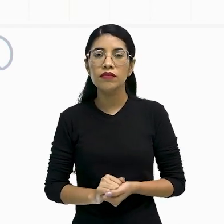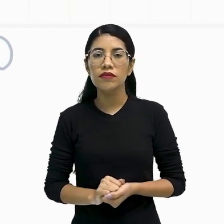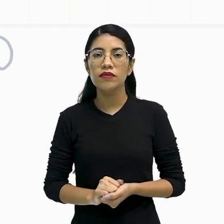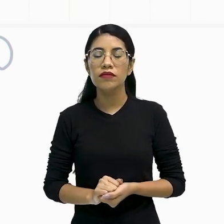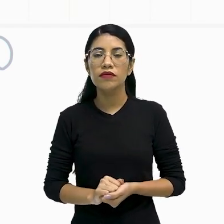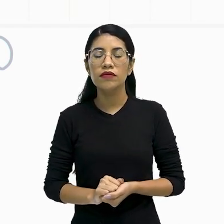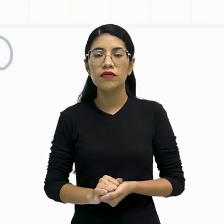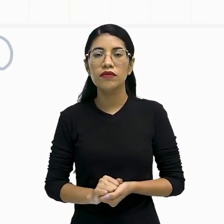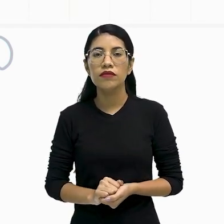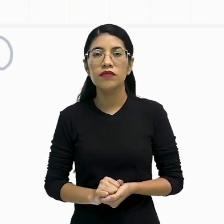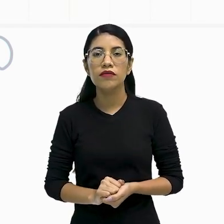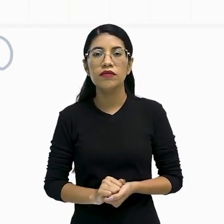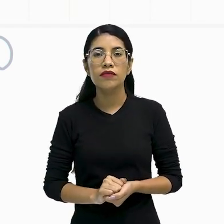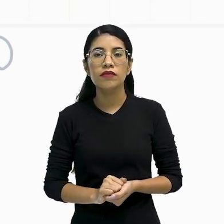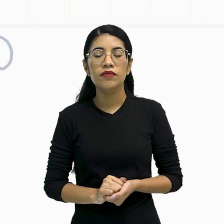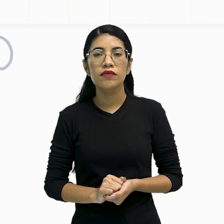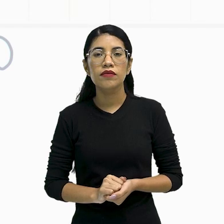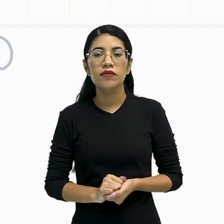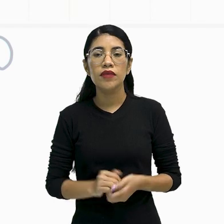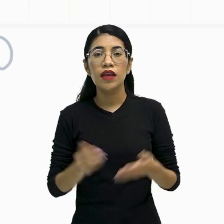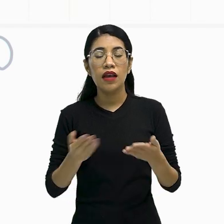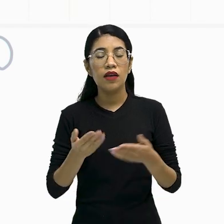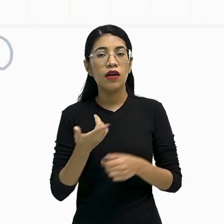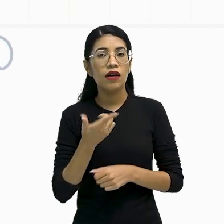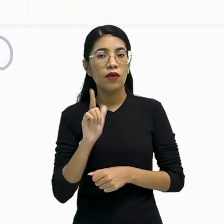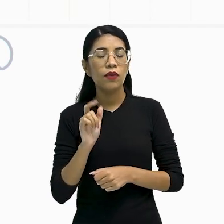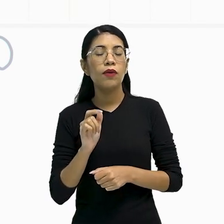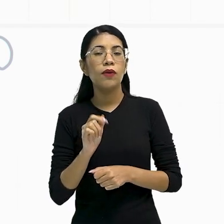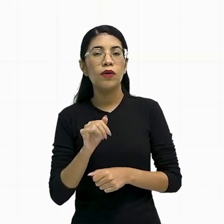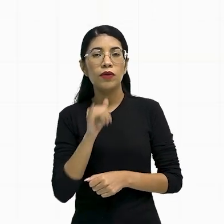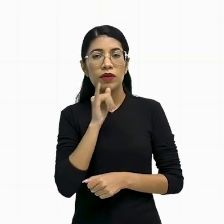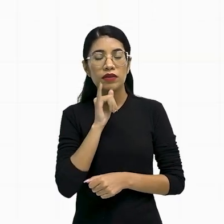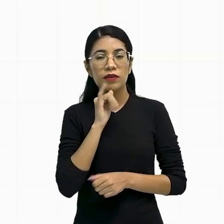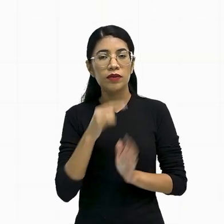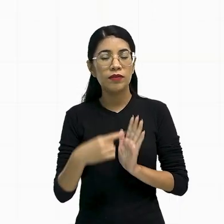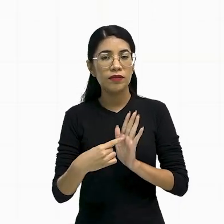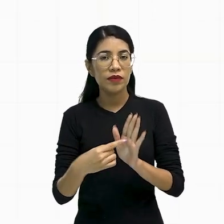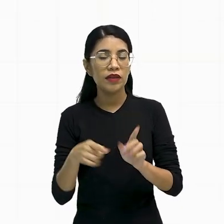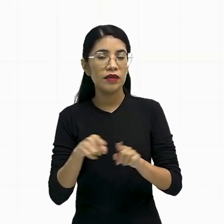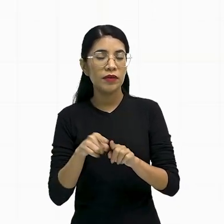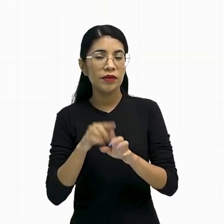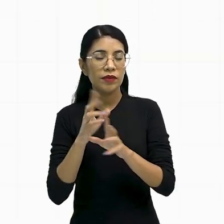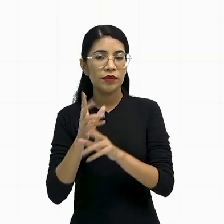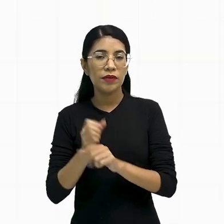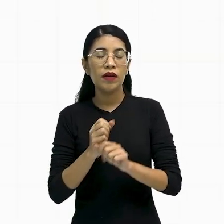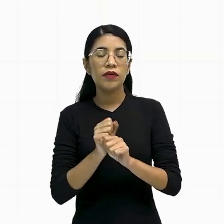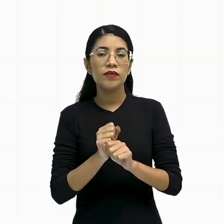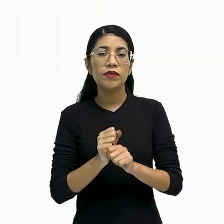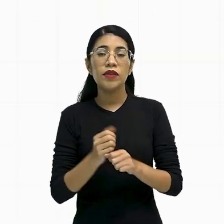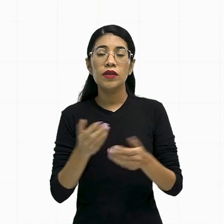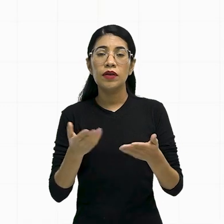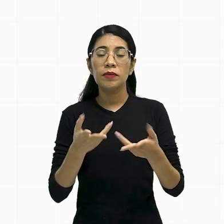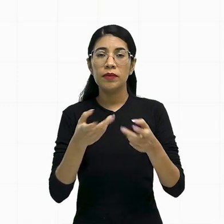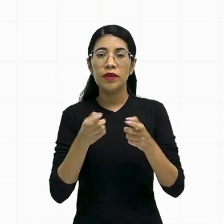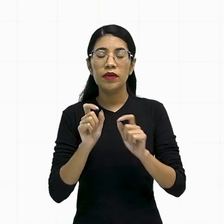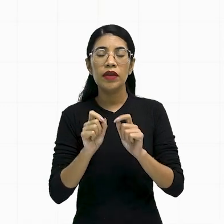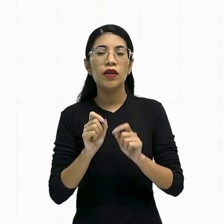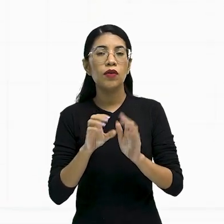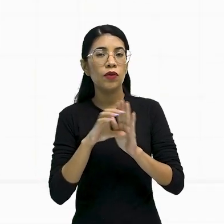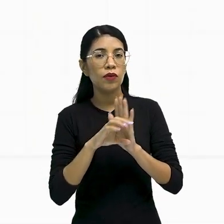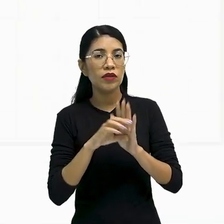Bacana? Muito bem, então vamos aqui fazer uma outra questão. Vejam que todas elas a gente vai usar sempre o